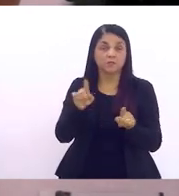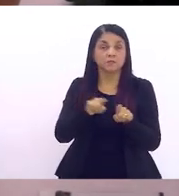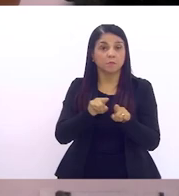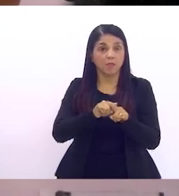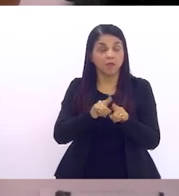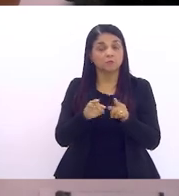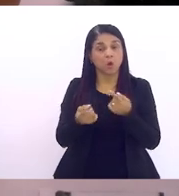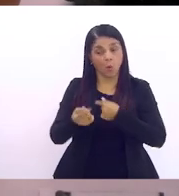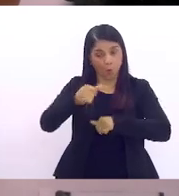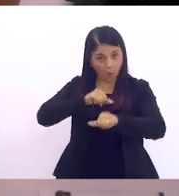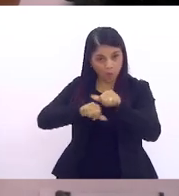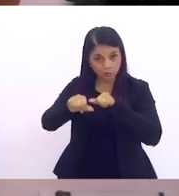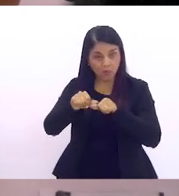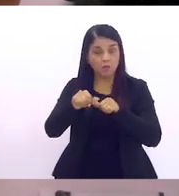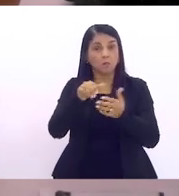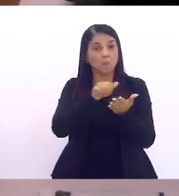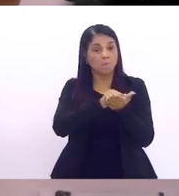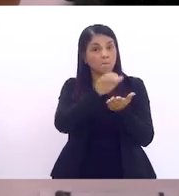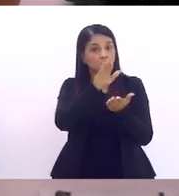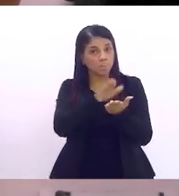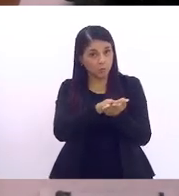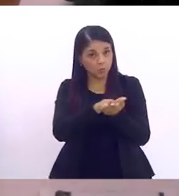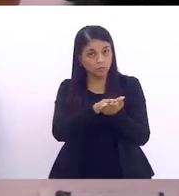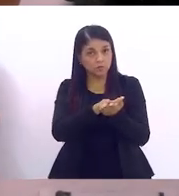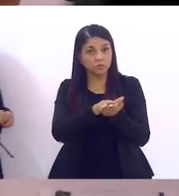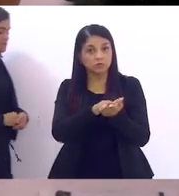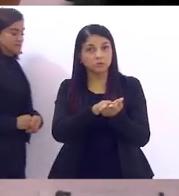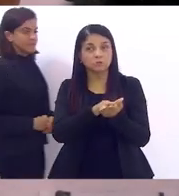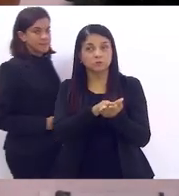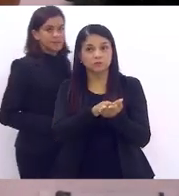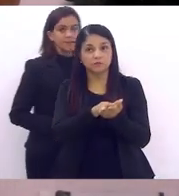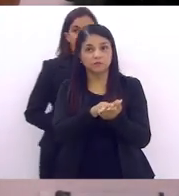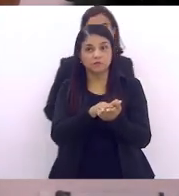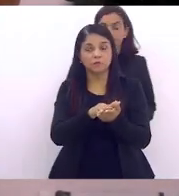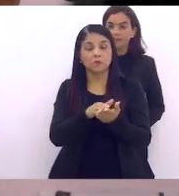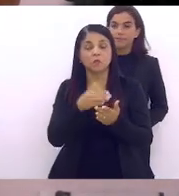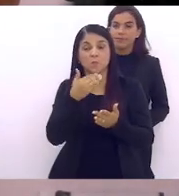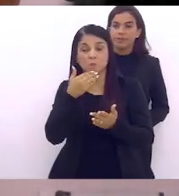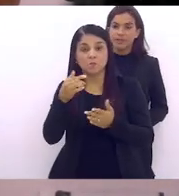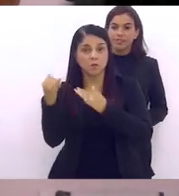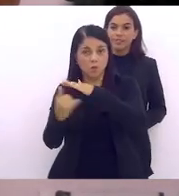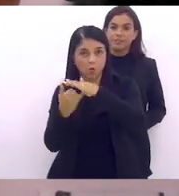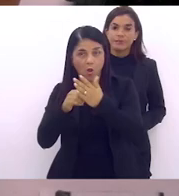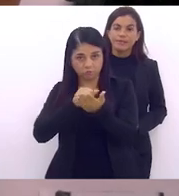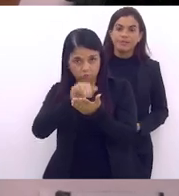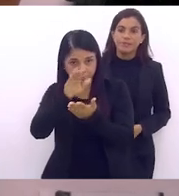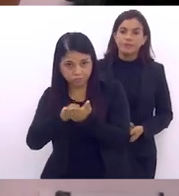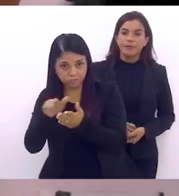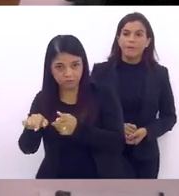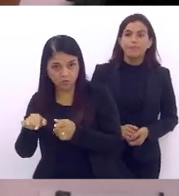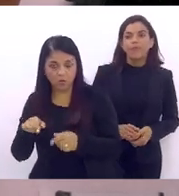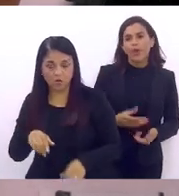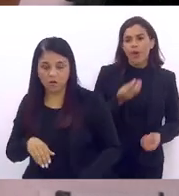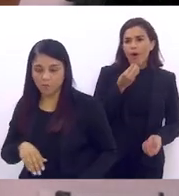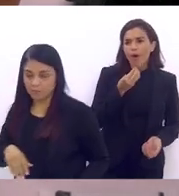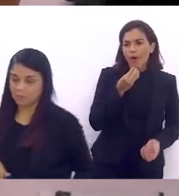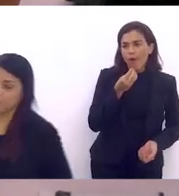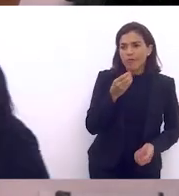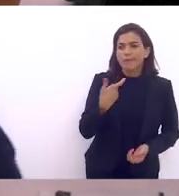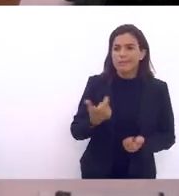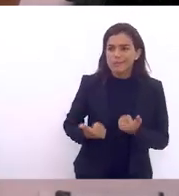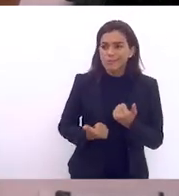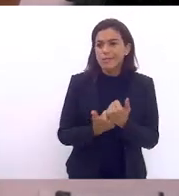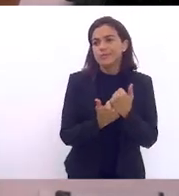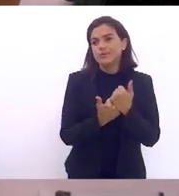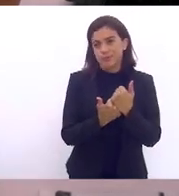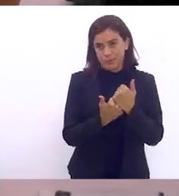contrário nós já tivemos multas que foram recorridas pro órgão autuador e por Óbvio nós temos que dar subsídio para